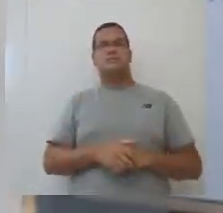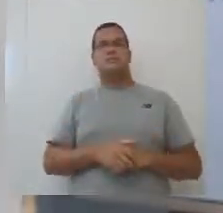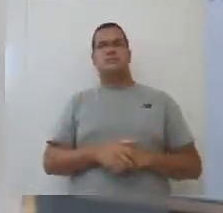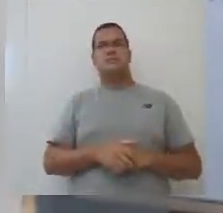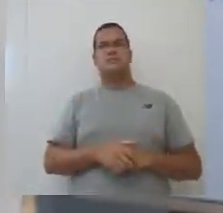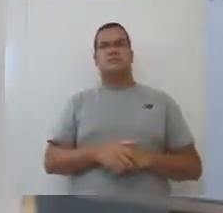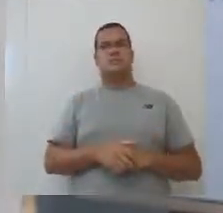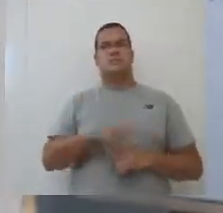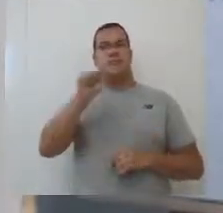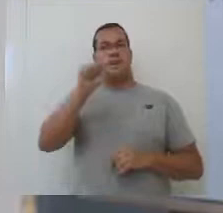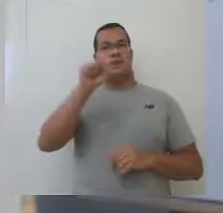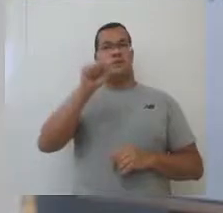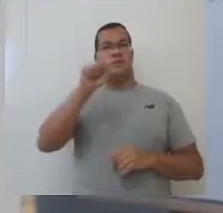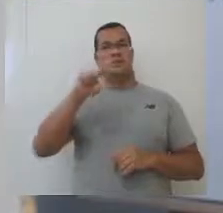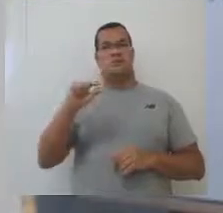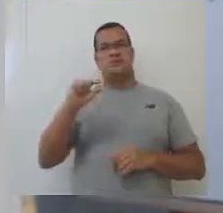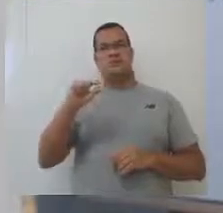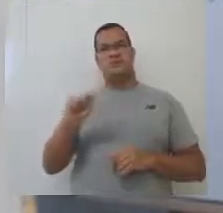a mãe.